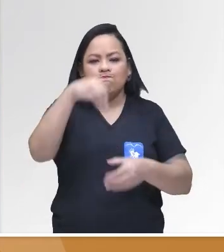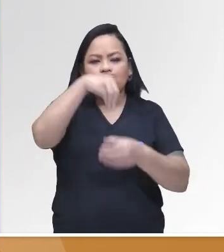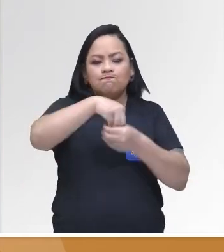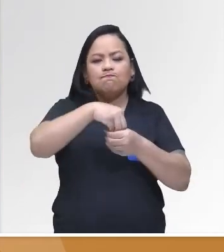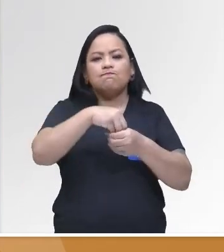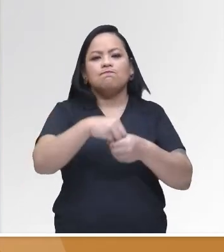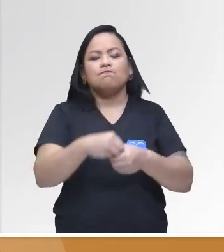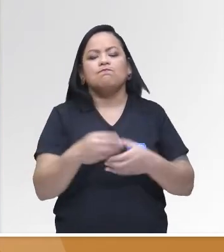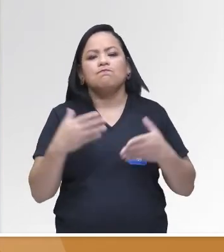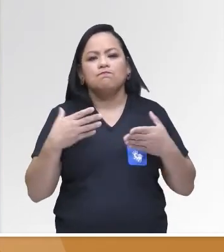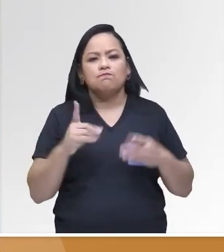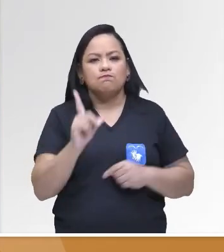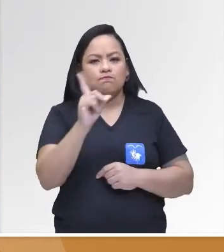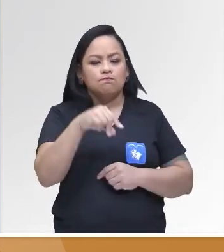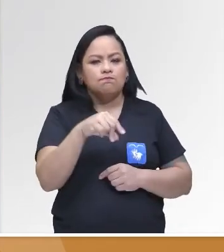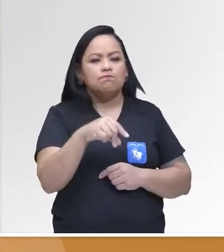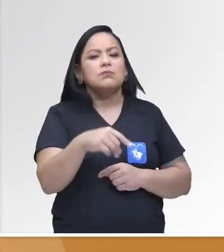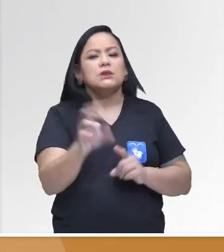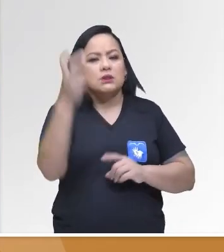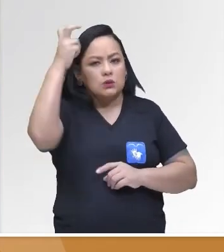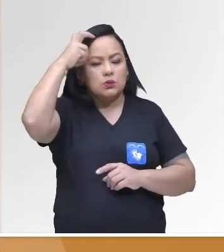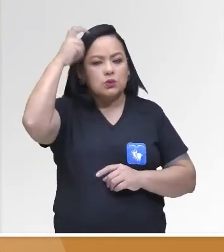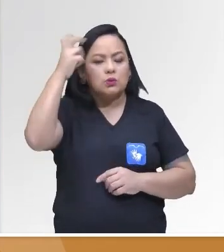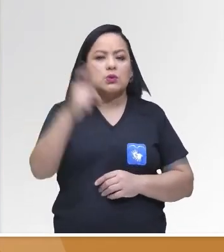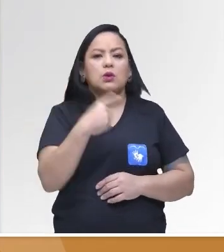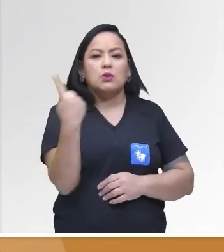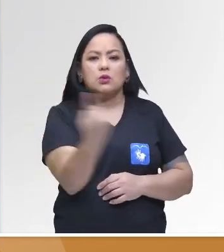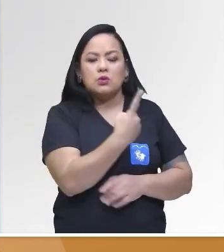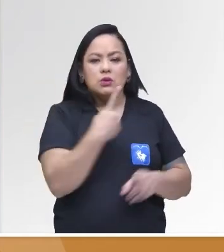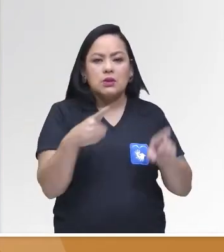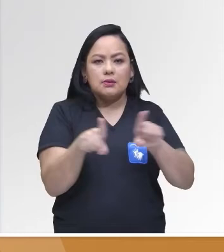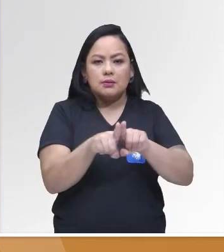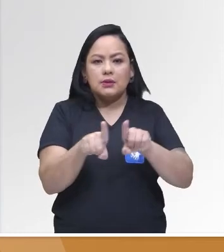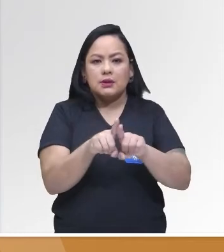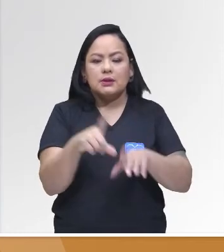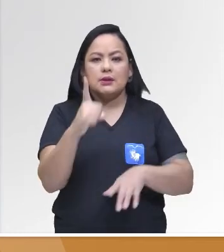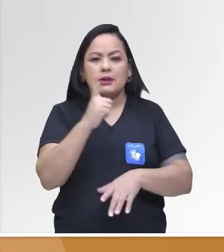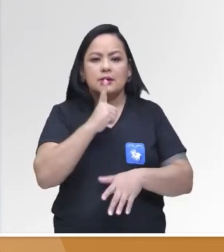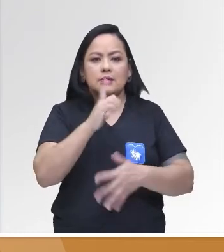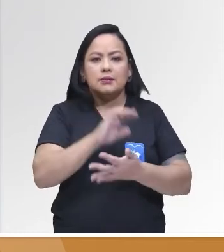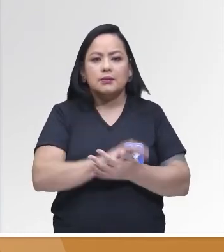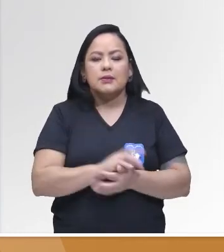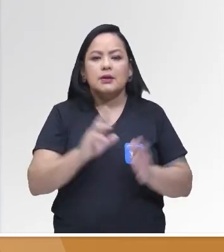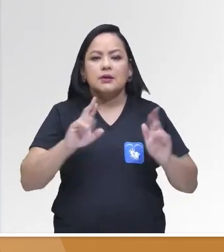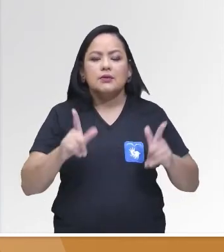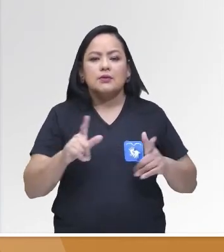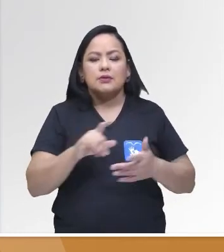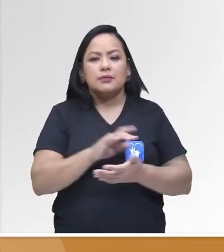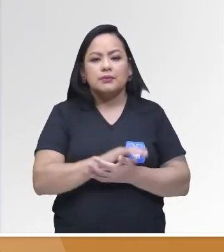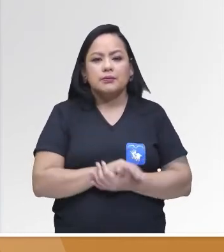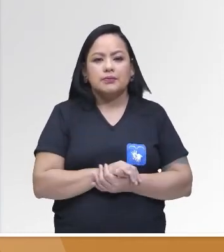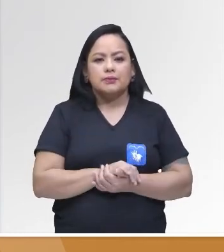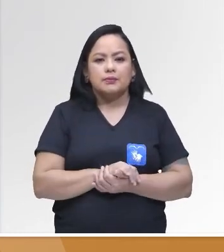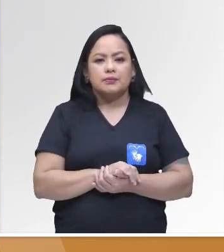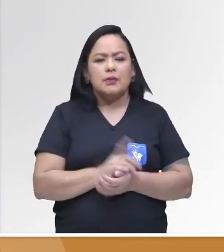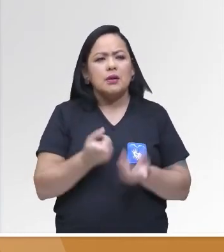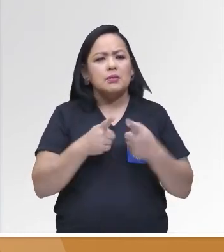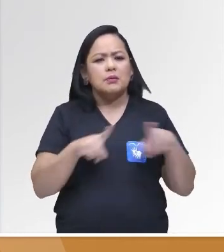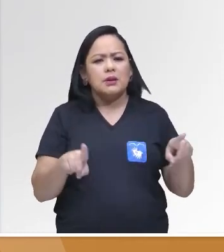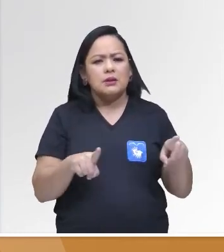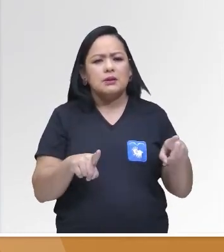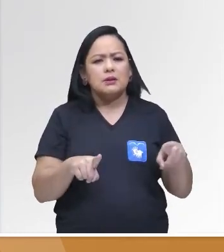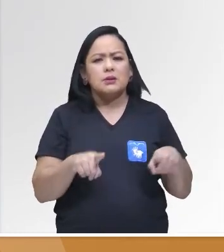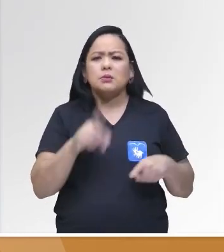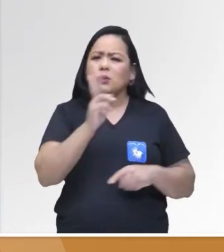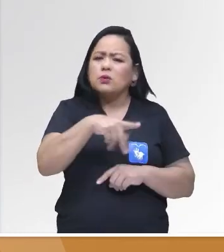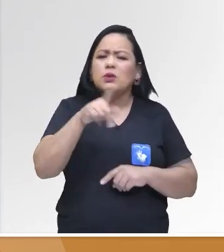uma determinada cultura, nós também vamos ter diferenças. Mas o senhor não